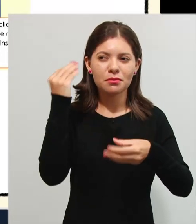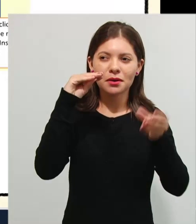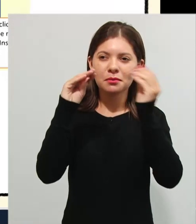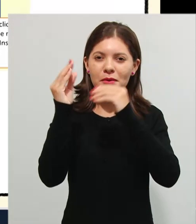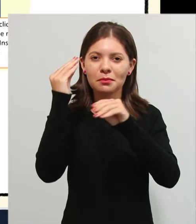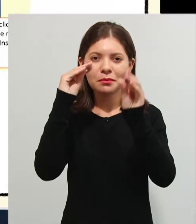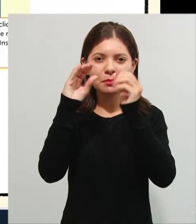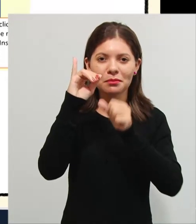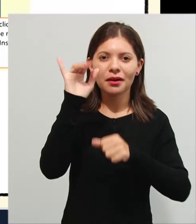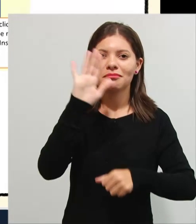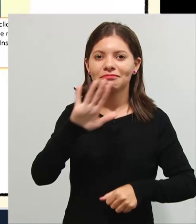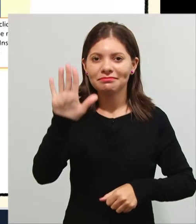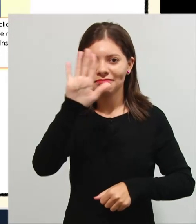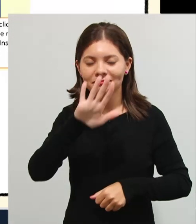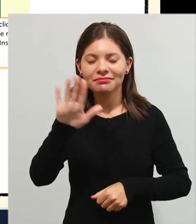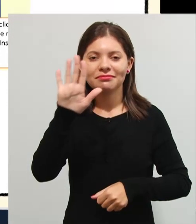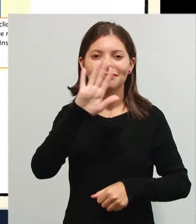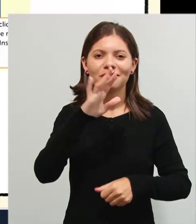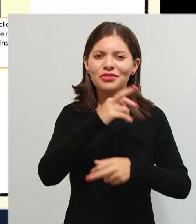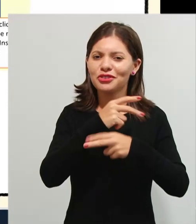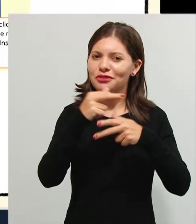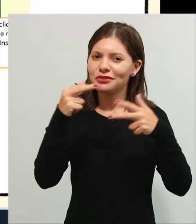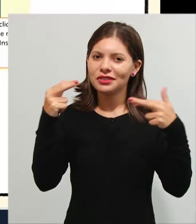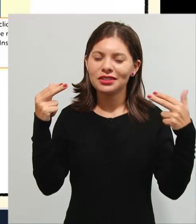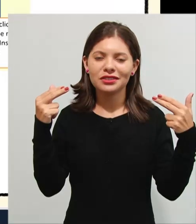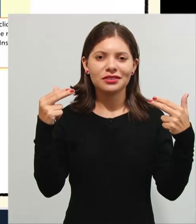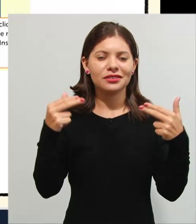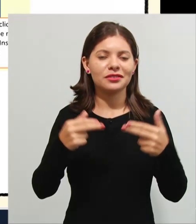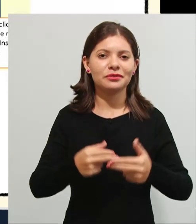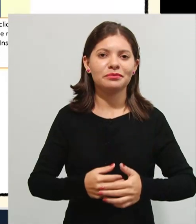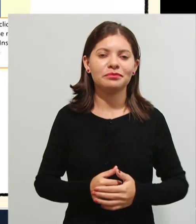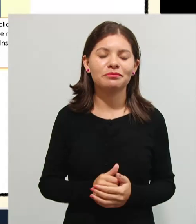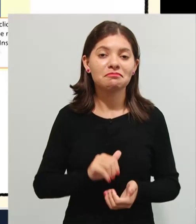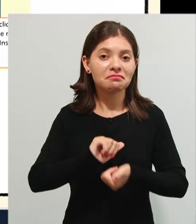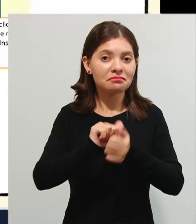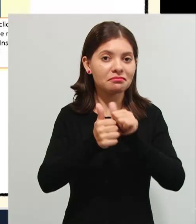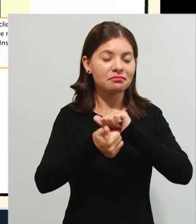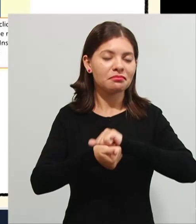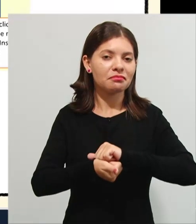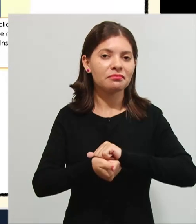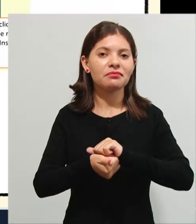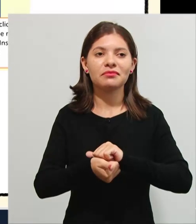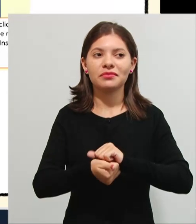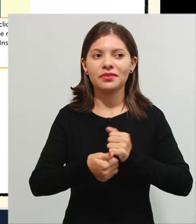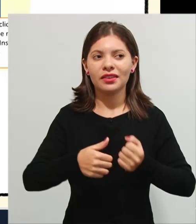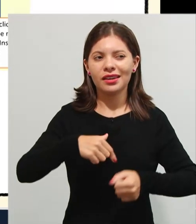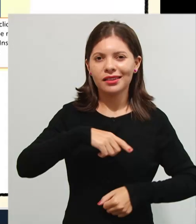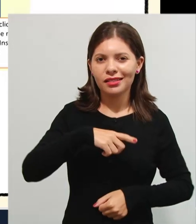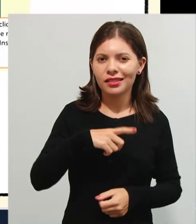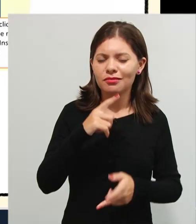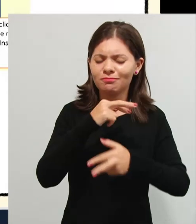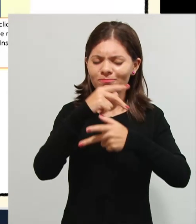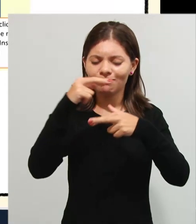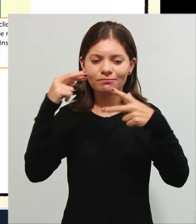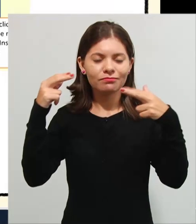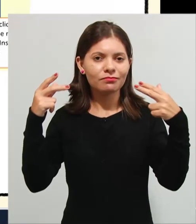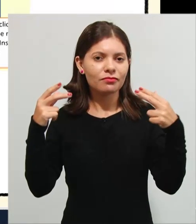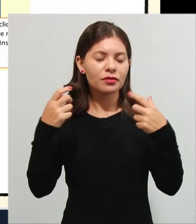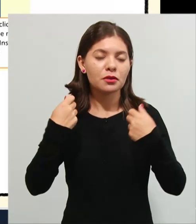no menuzinho Inserir, e a gente pode estar inserindo fotos, imagens, formas, Word